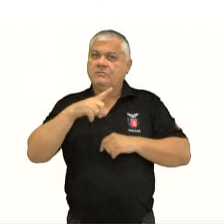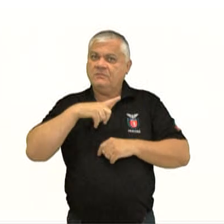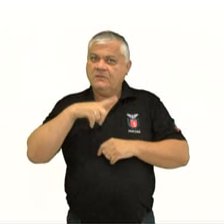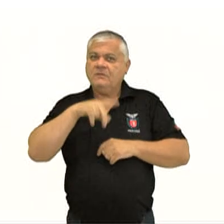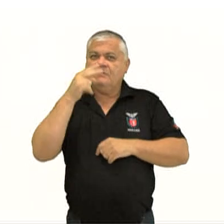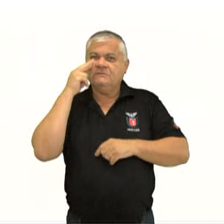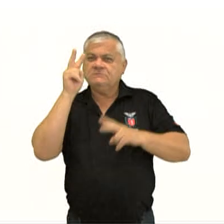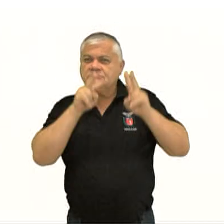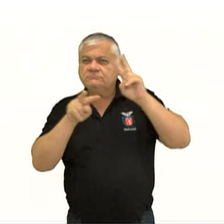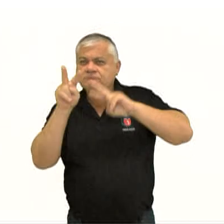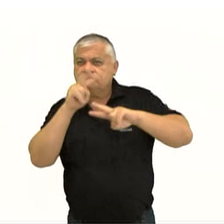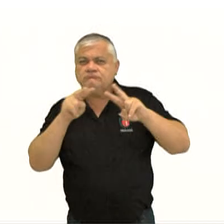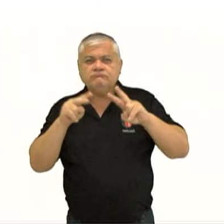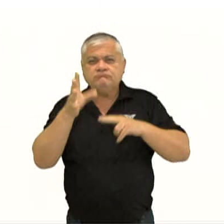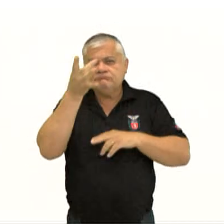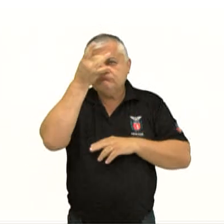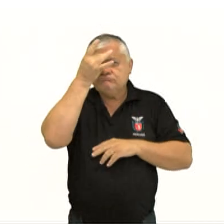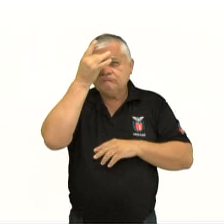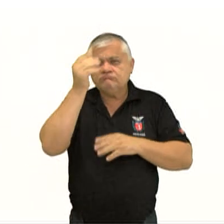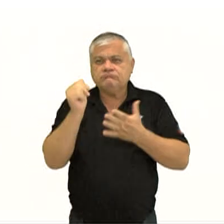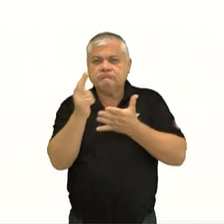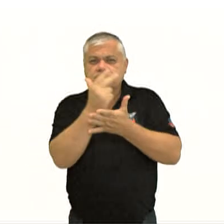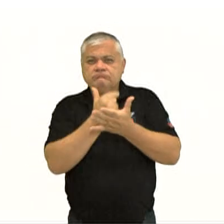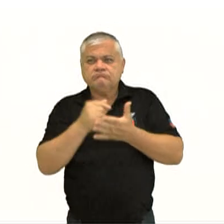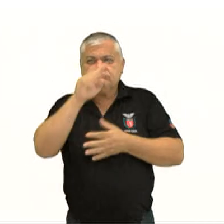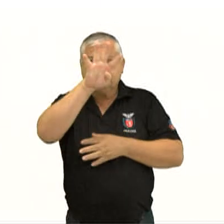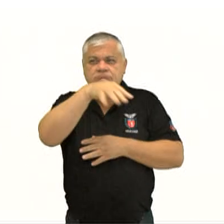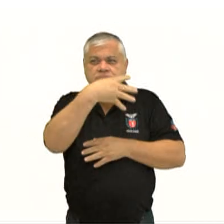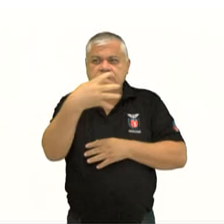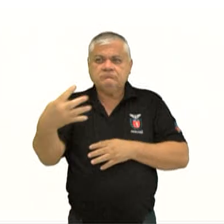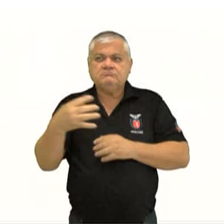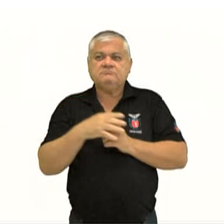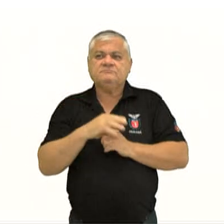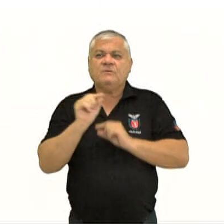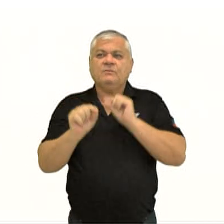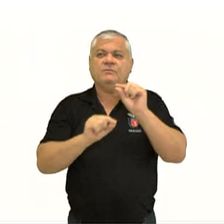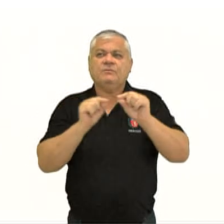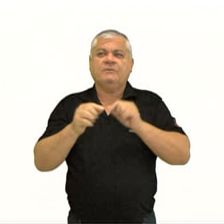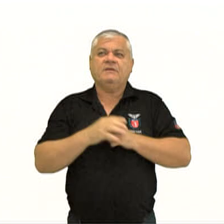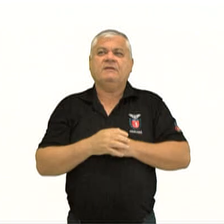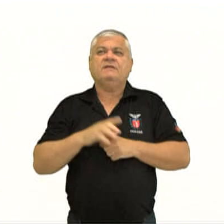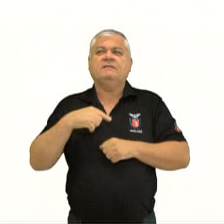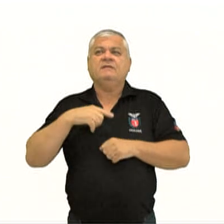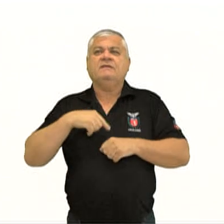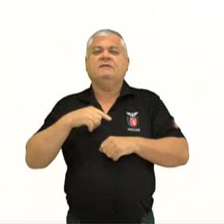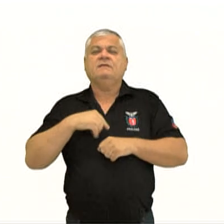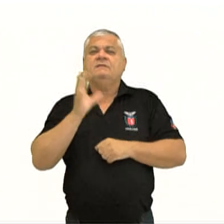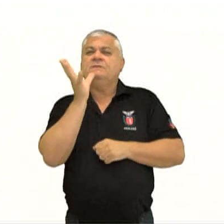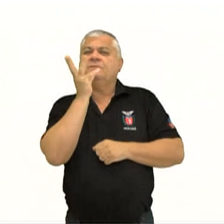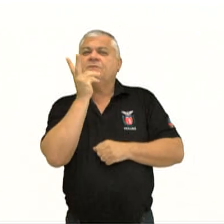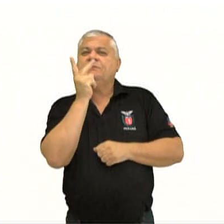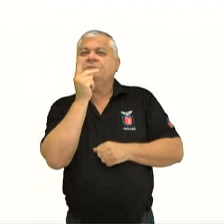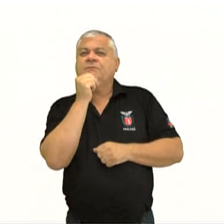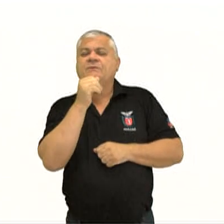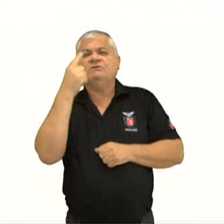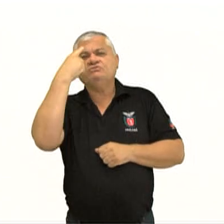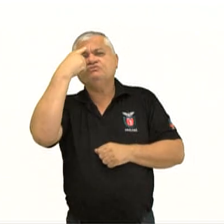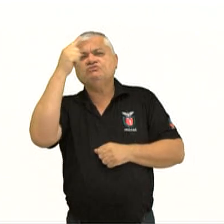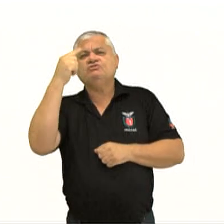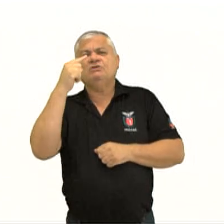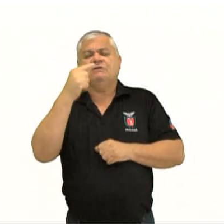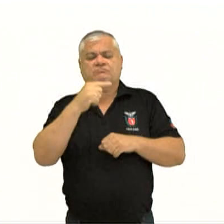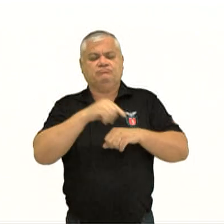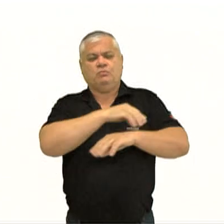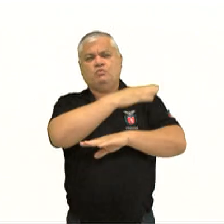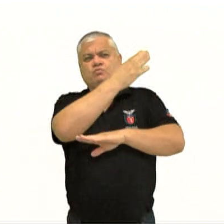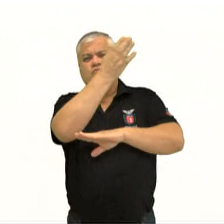bem atentamente esse gráfico, tá? Então, o que ele traz? Ele traz a duração dos dias, quantas horas durou o